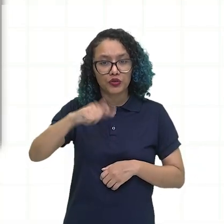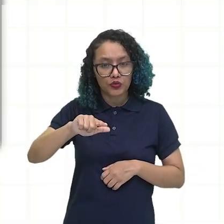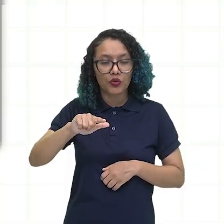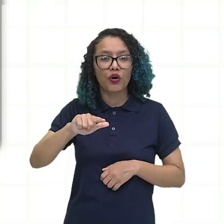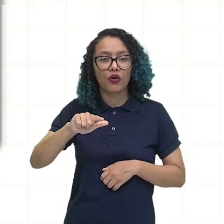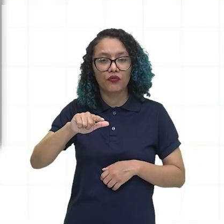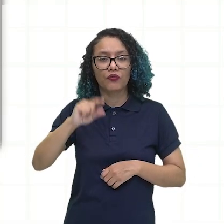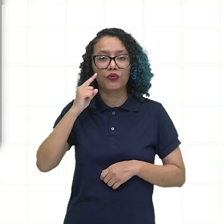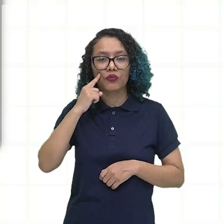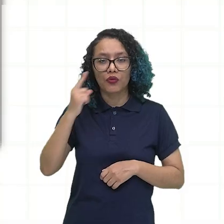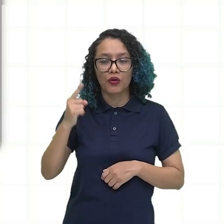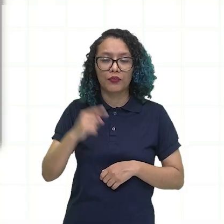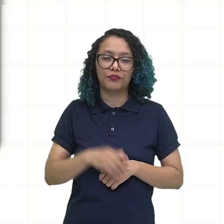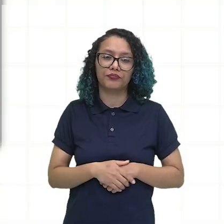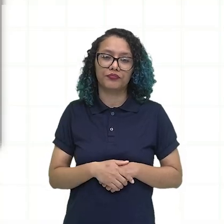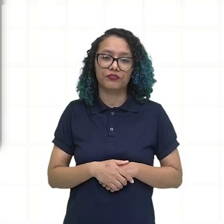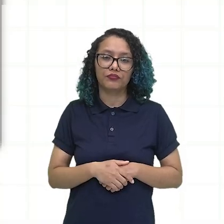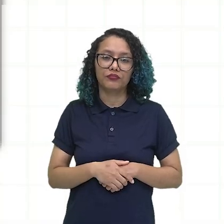reconectou, certo?